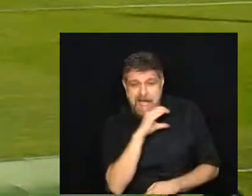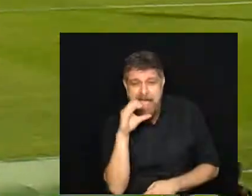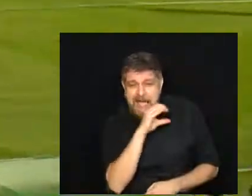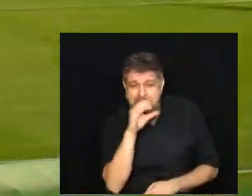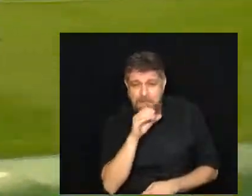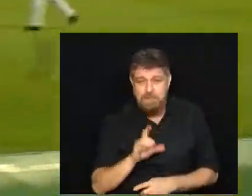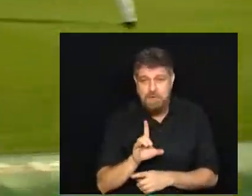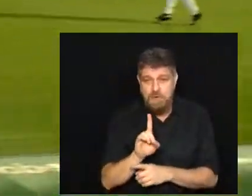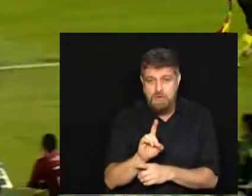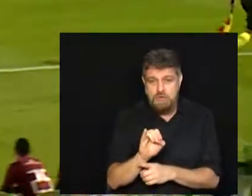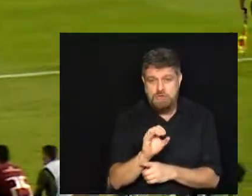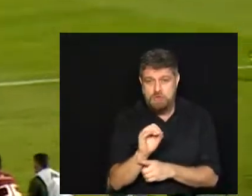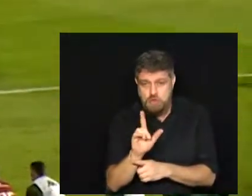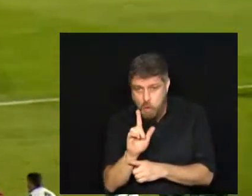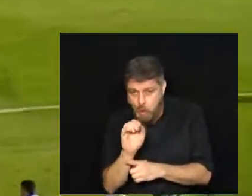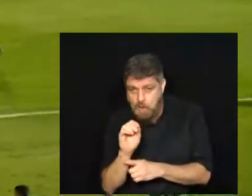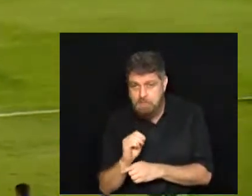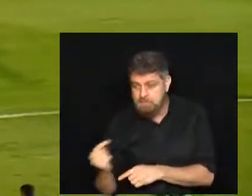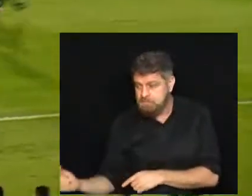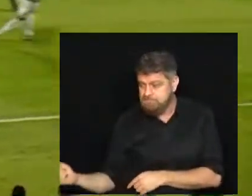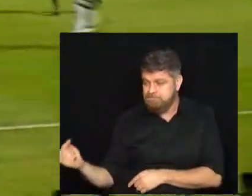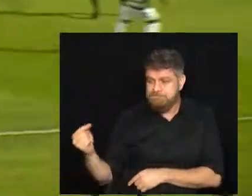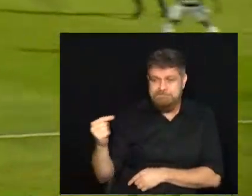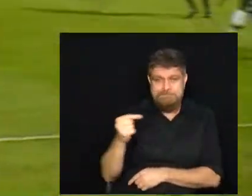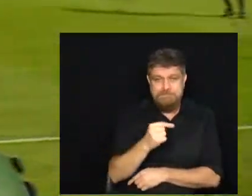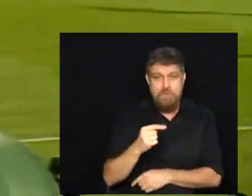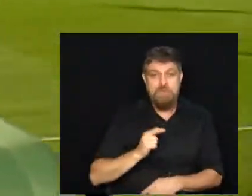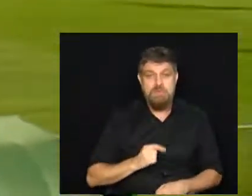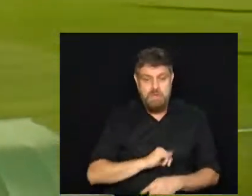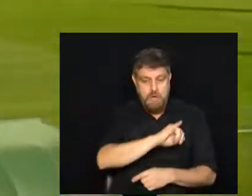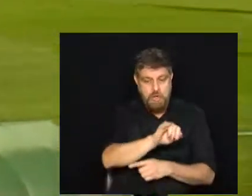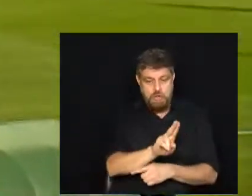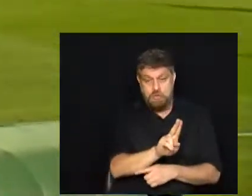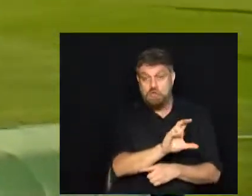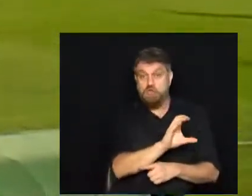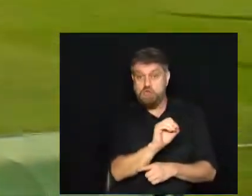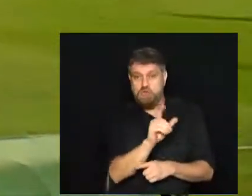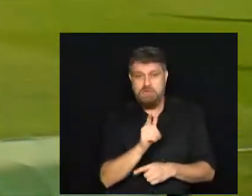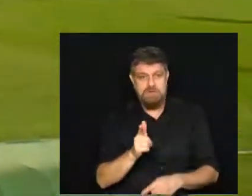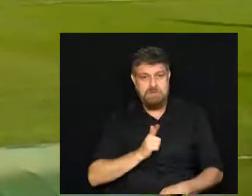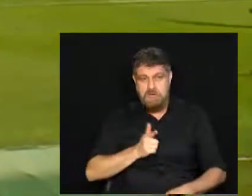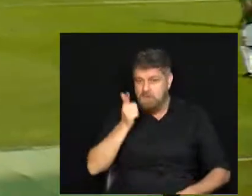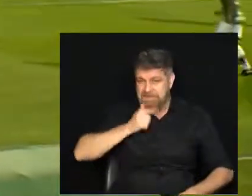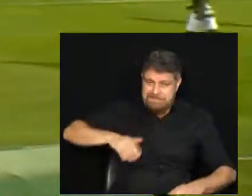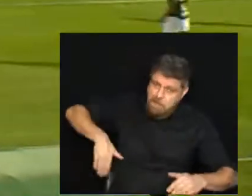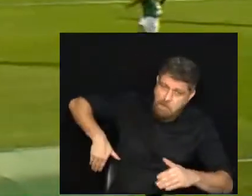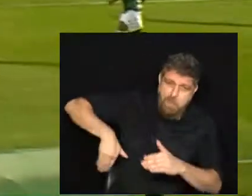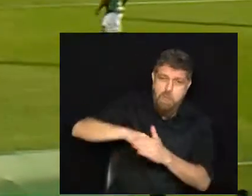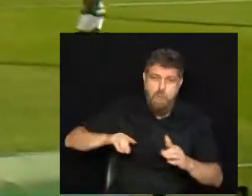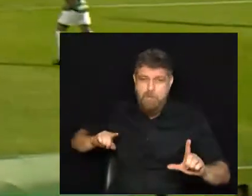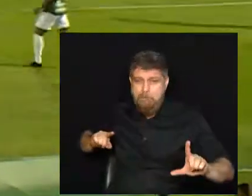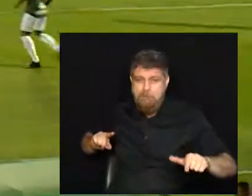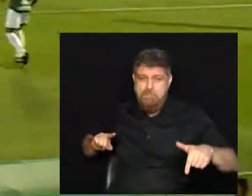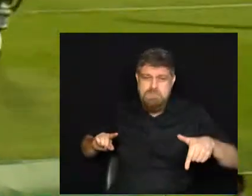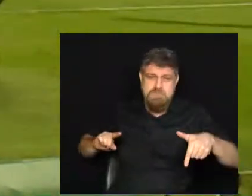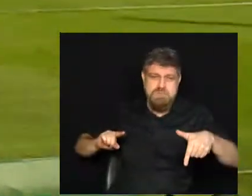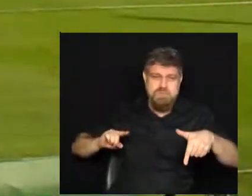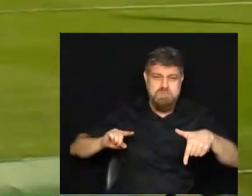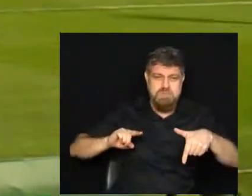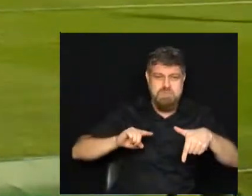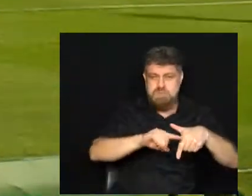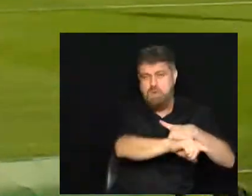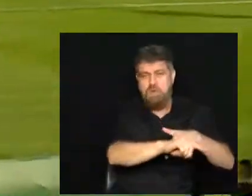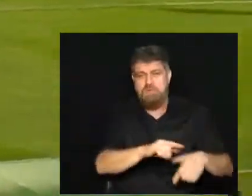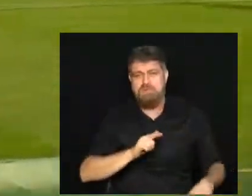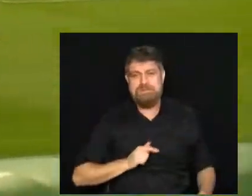Matheus avançou pela direita e cruzou rasteiro. Júlio César virou, chutou e Igor Vinhas conseguiu fazer